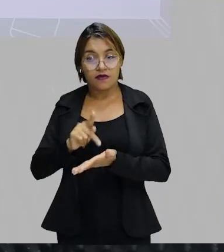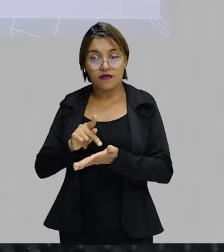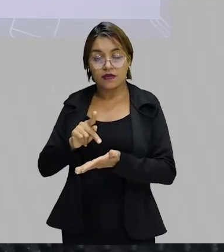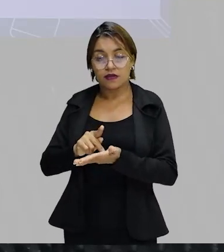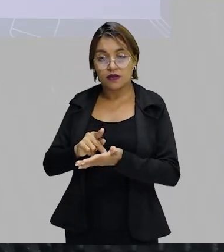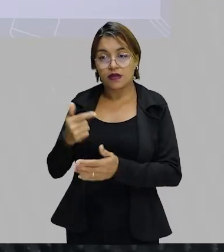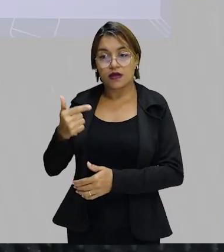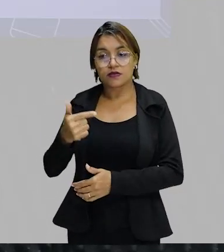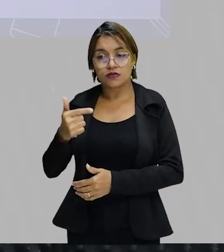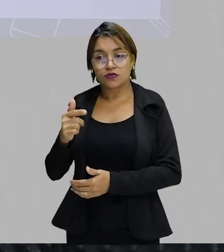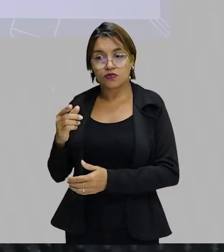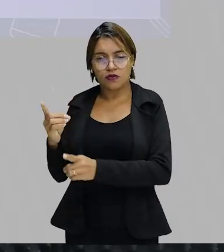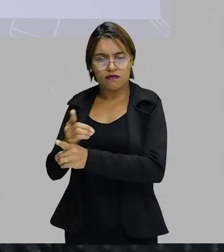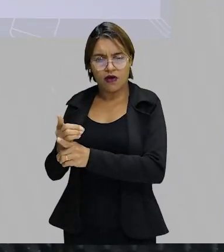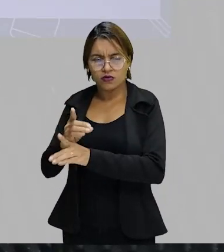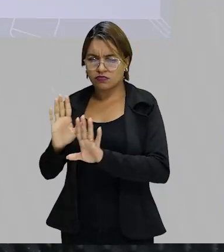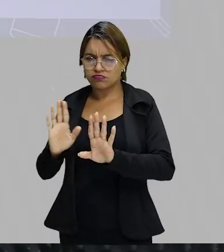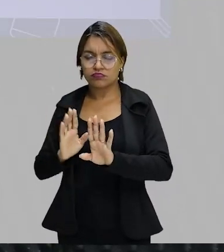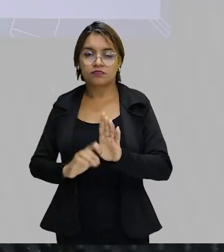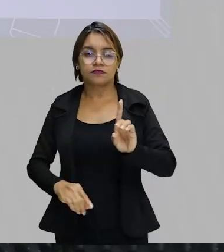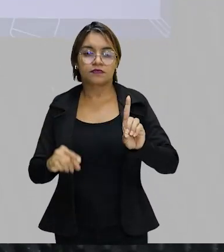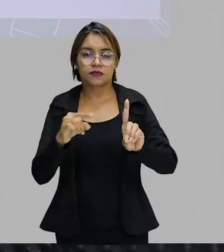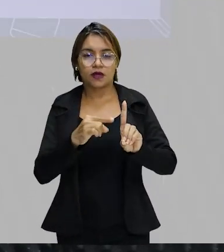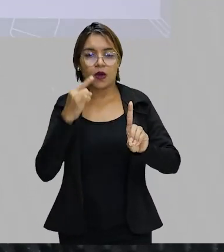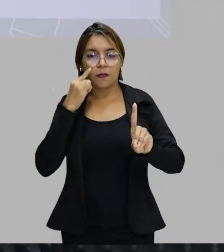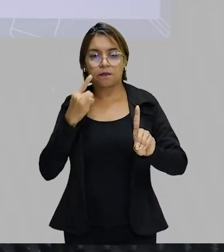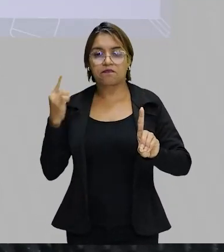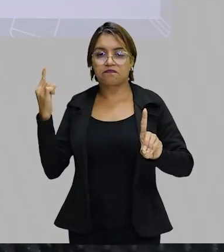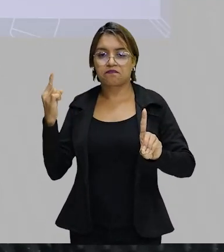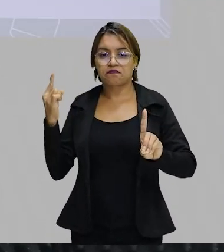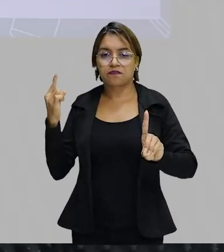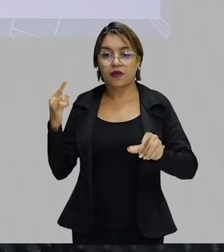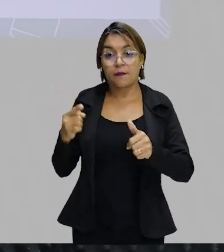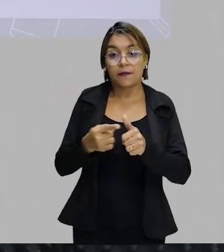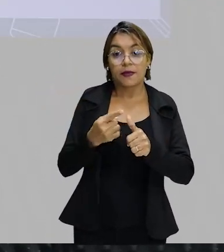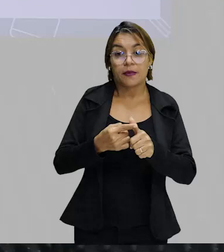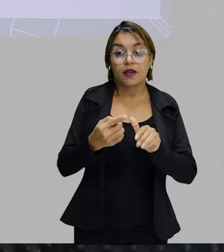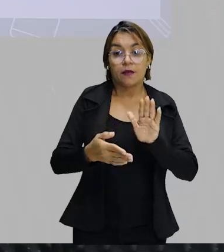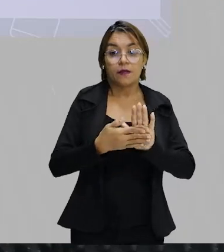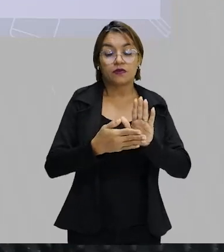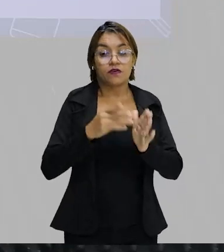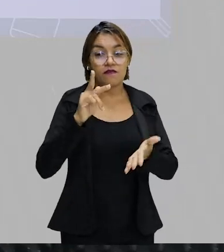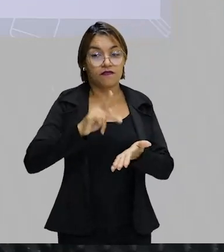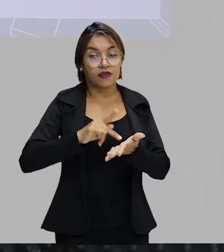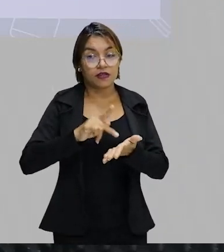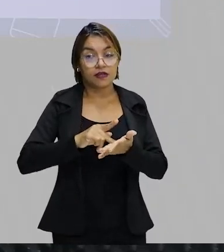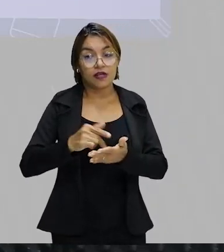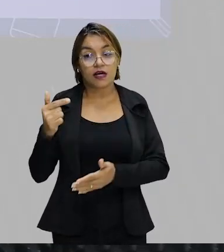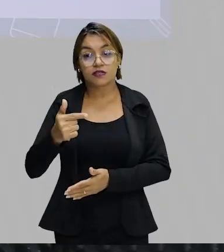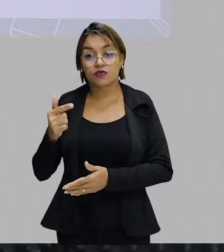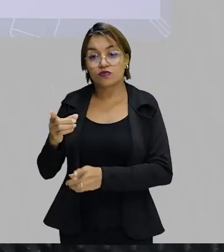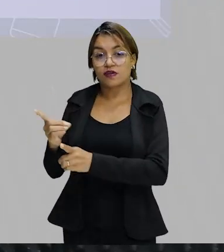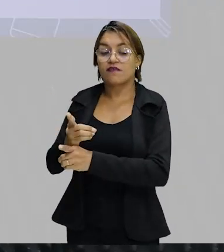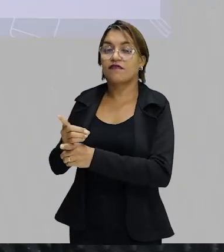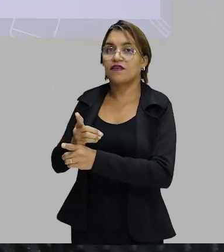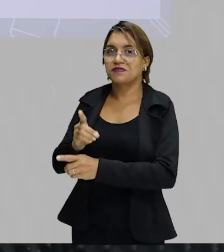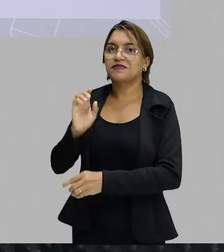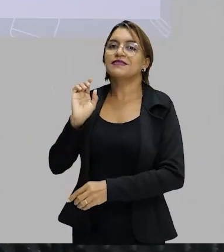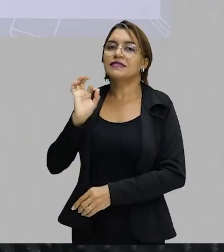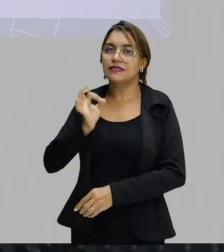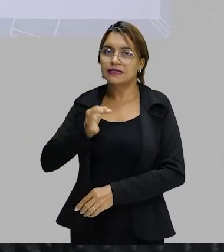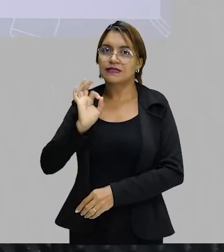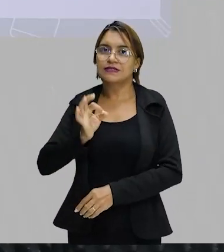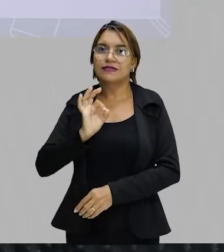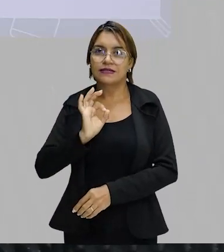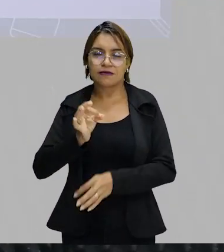Certo? Letra D, ela é falsa quando a primeira proposição é verdadeira e a segunda é falsa. Correto. Esta é a regra